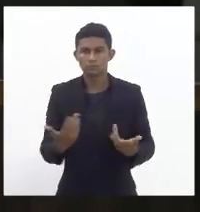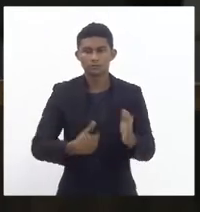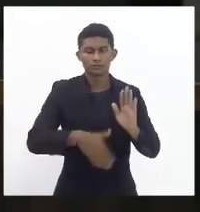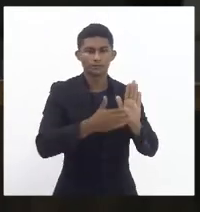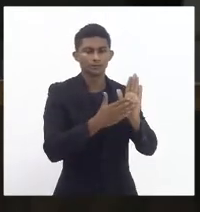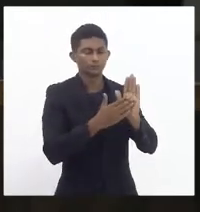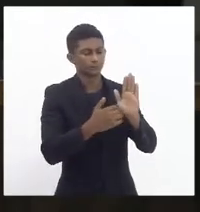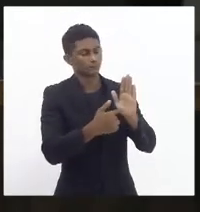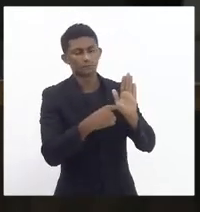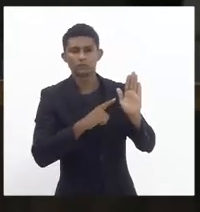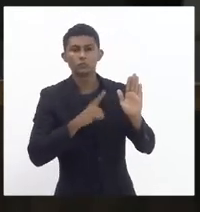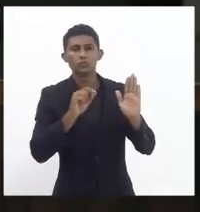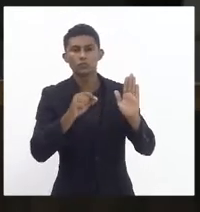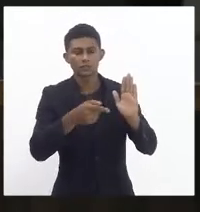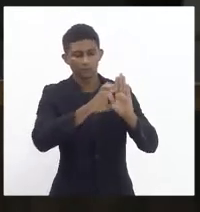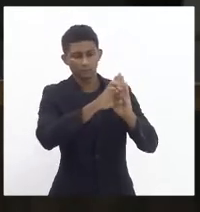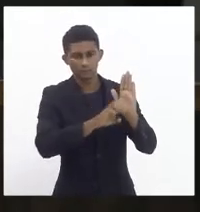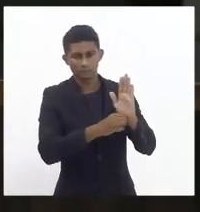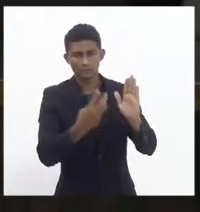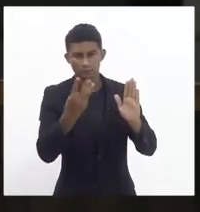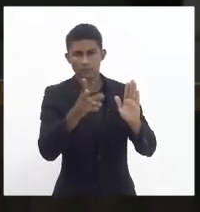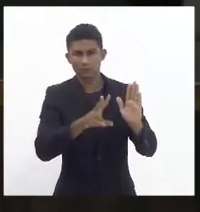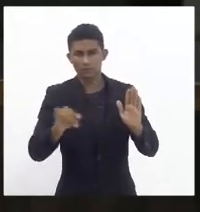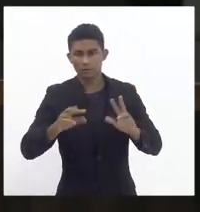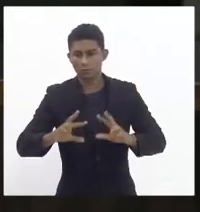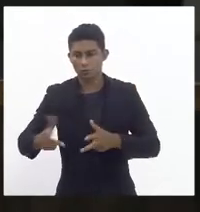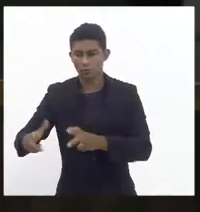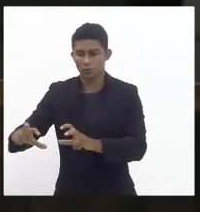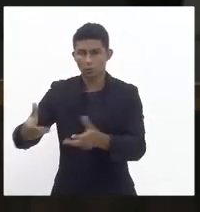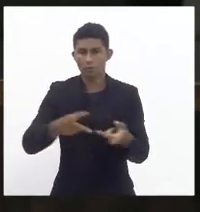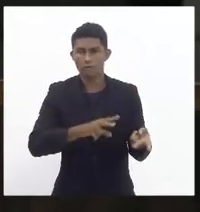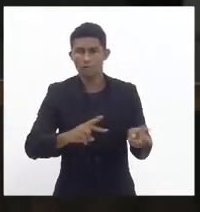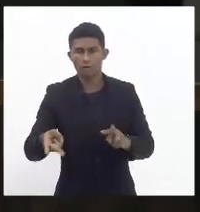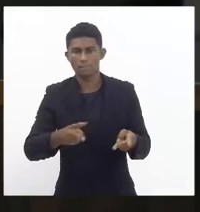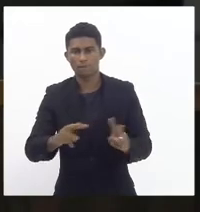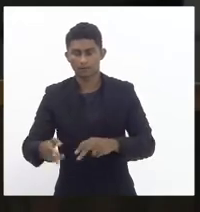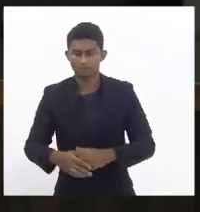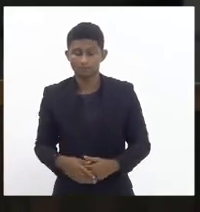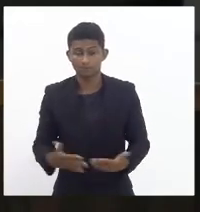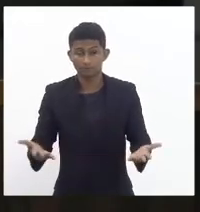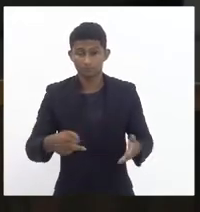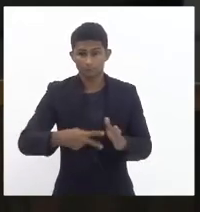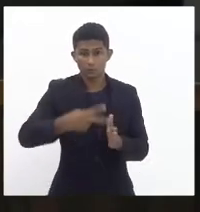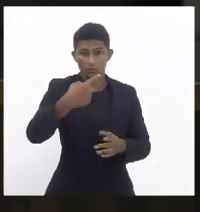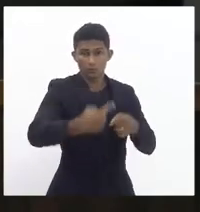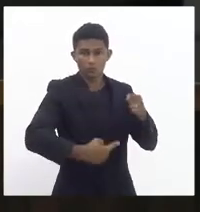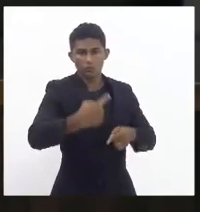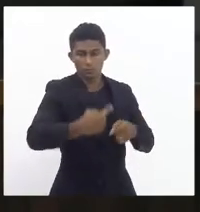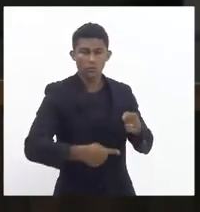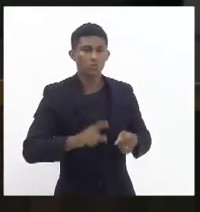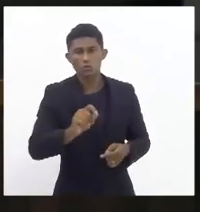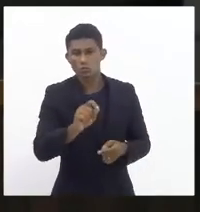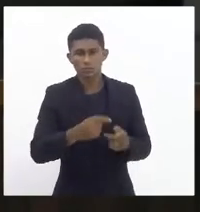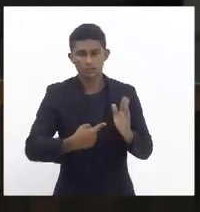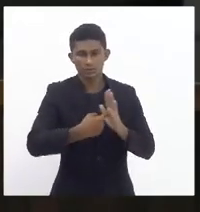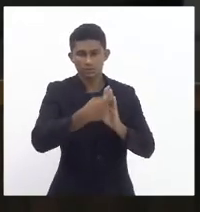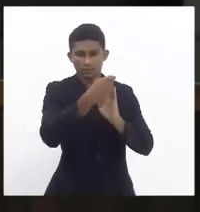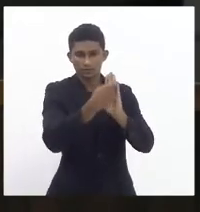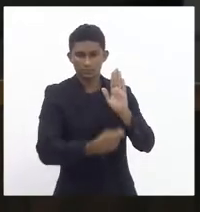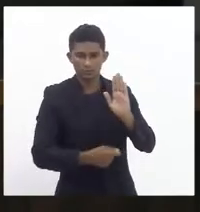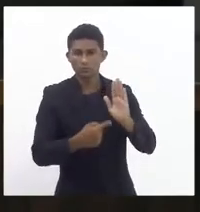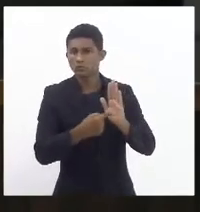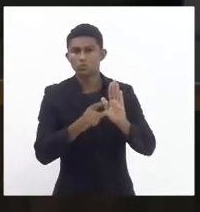presente proposta recebeu três emendas e retorna as comissões em tramitação ordinária segundo a descrição redação do vencido assim emendado